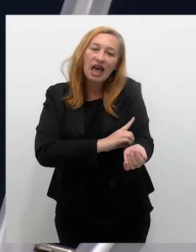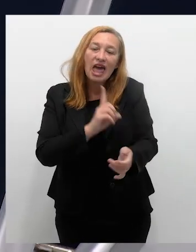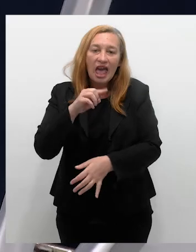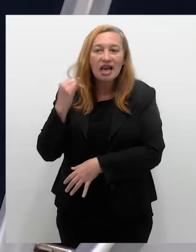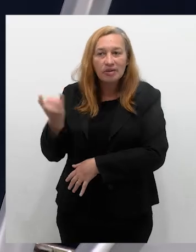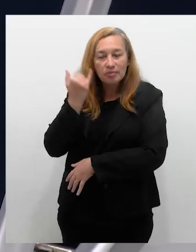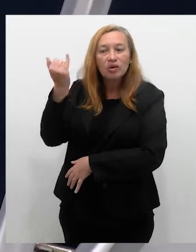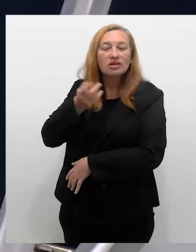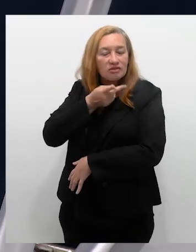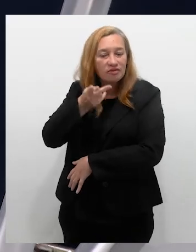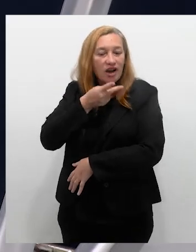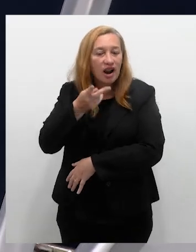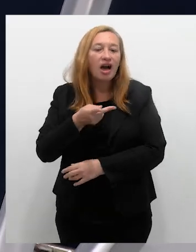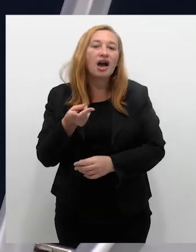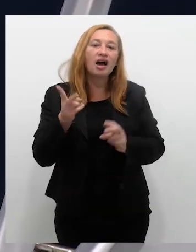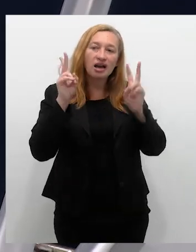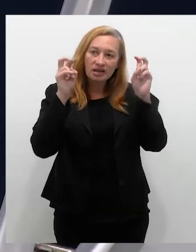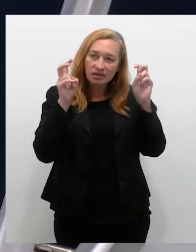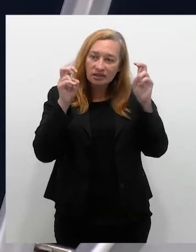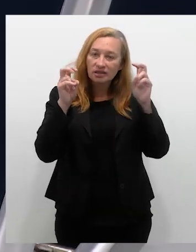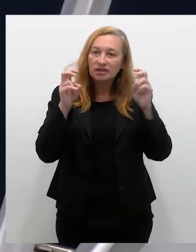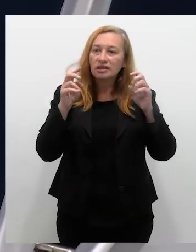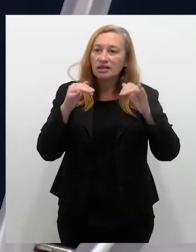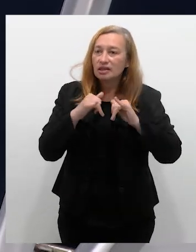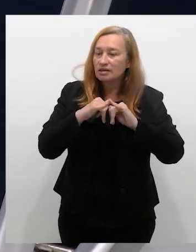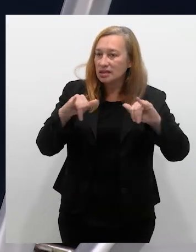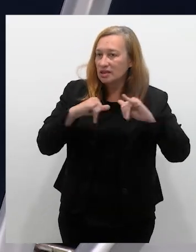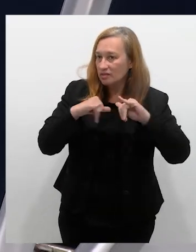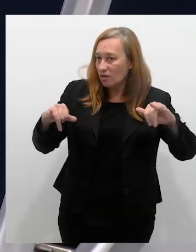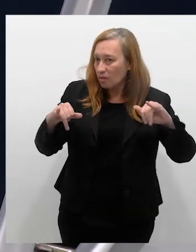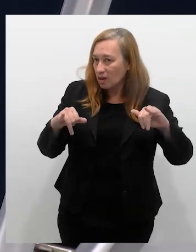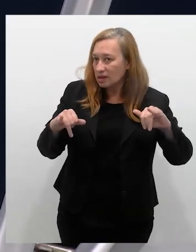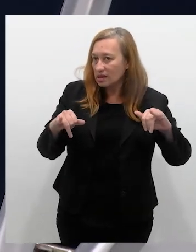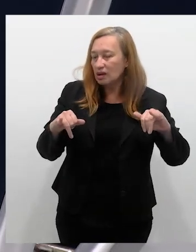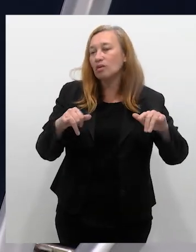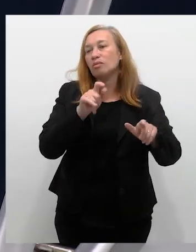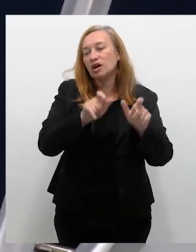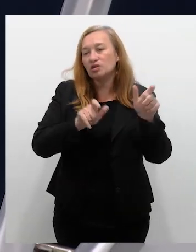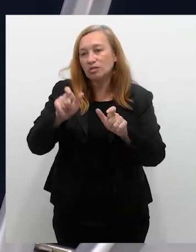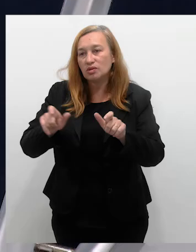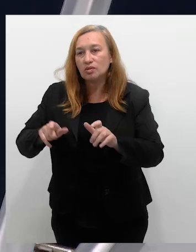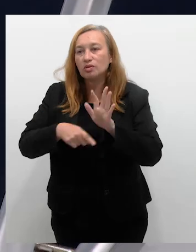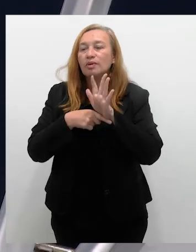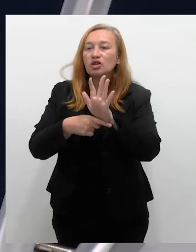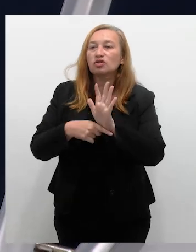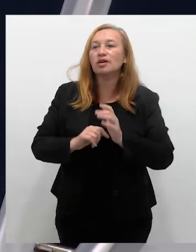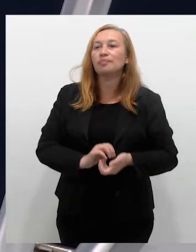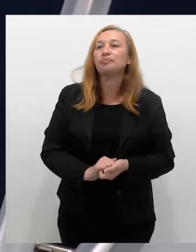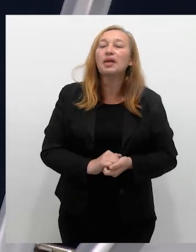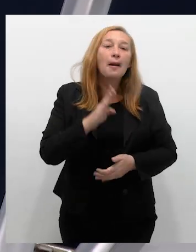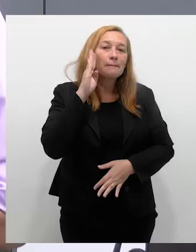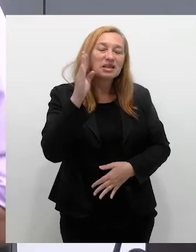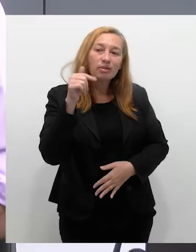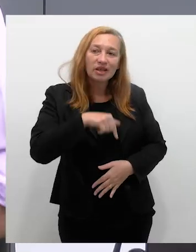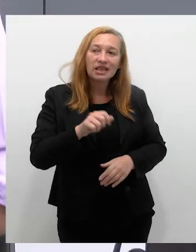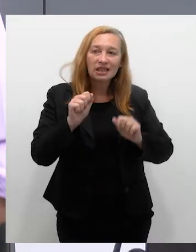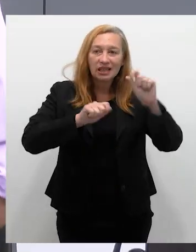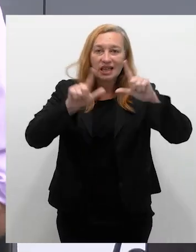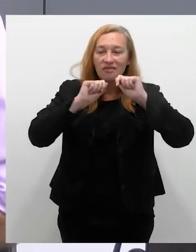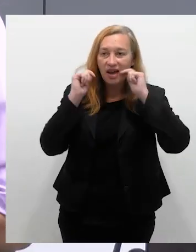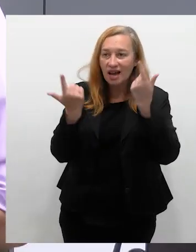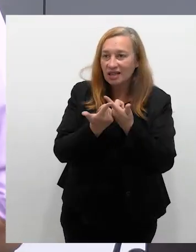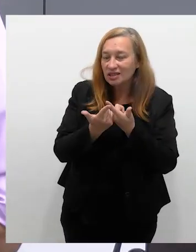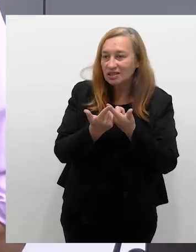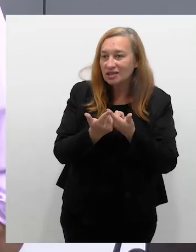muito importante a gente falar e ceder a imagem para esse tipo de mensagem, né? Que acaba ajudando outras pessoas. Principalmente aqui na